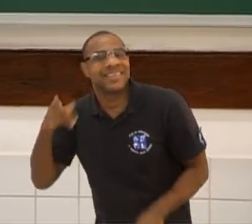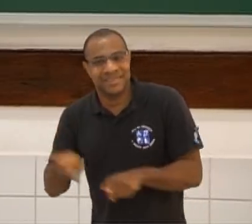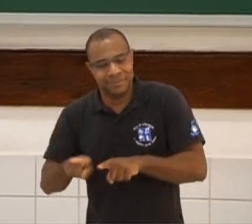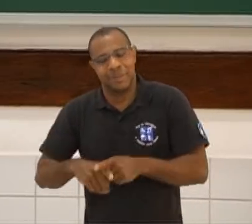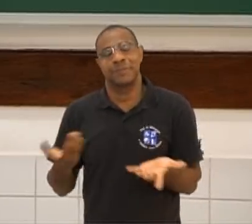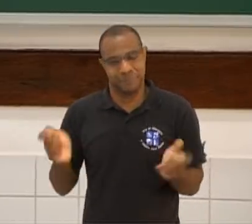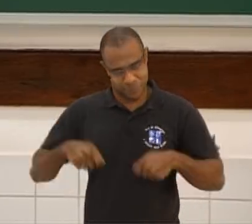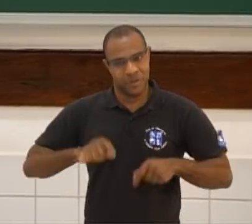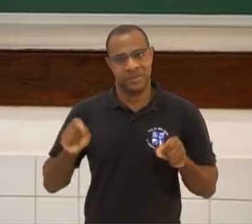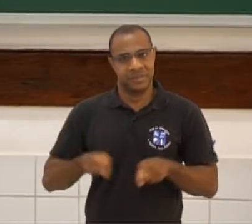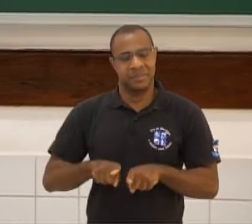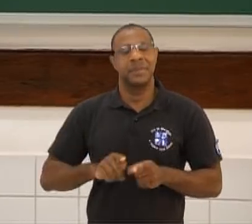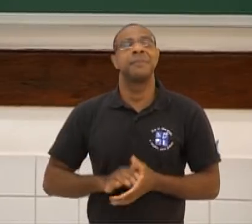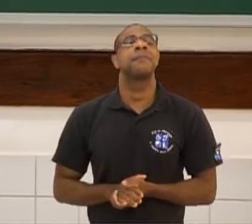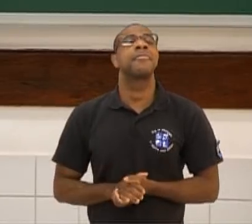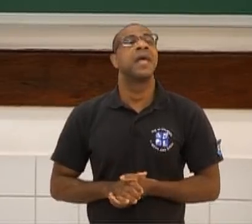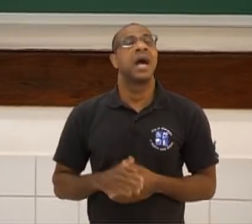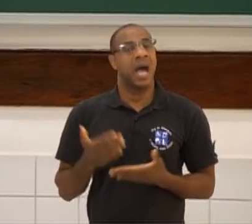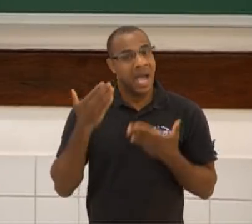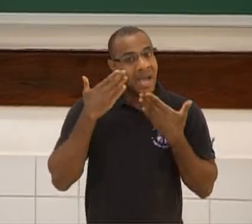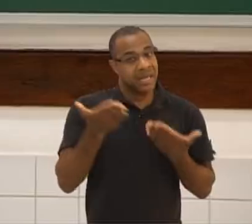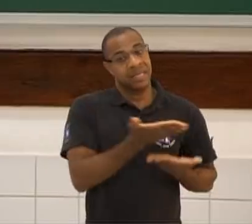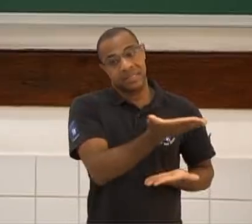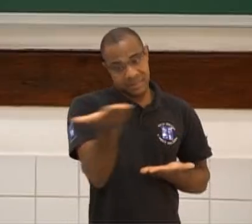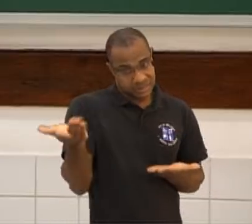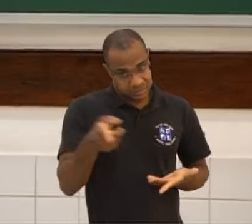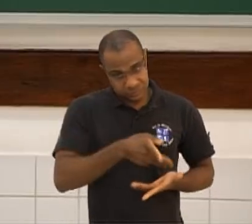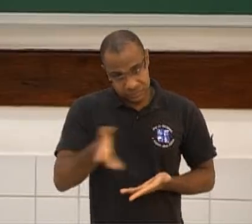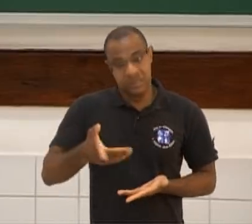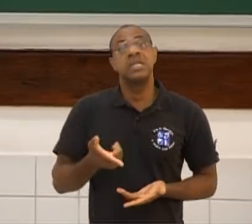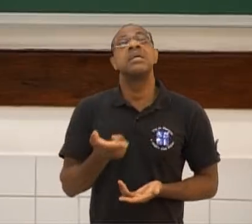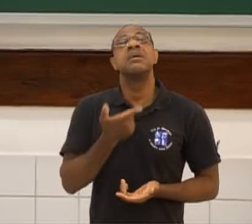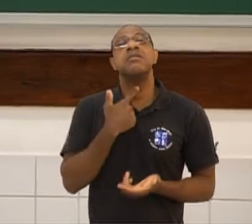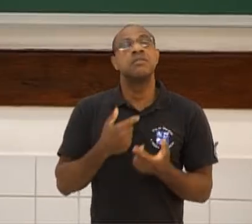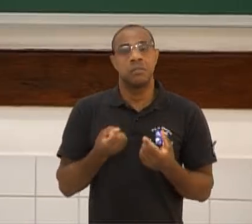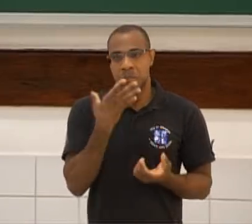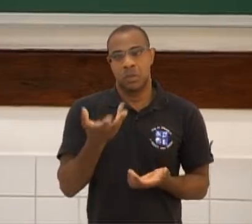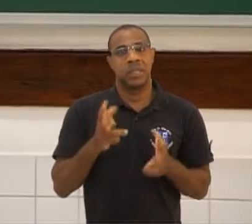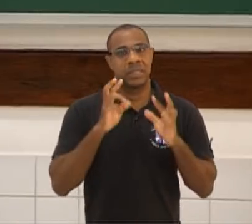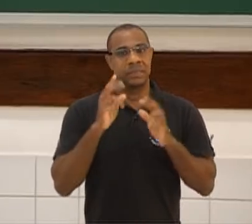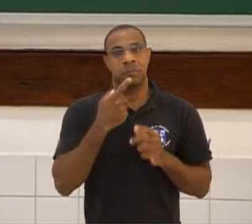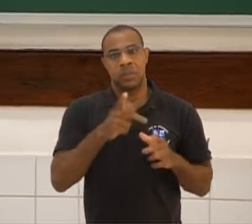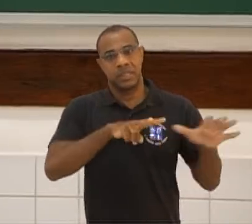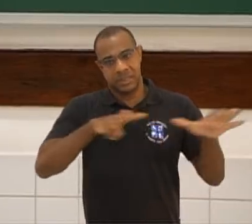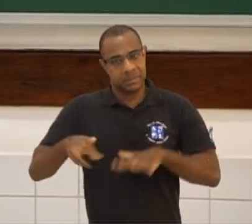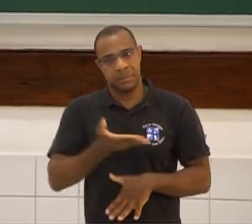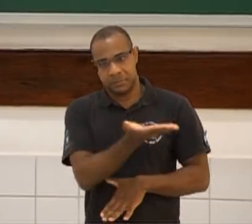agradeço a todos por estarem presentes e desejo a todos uma boa semana.